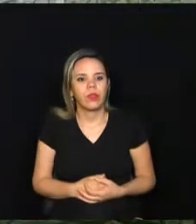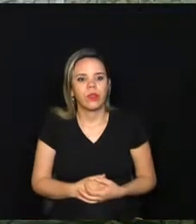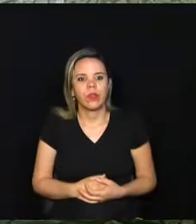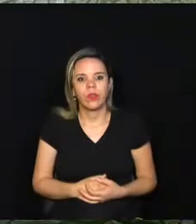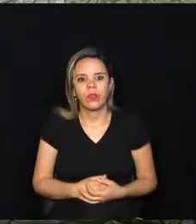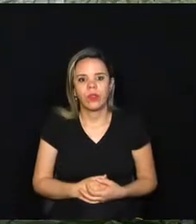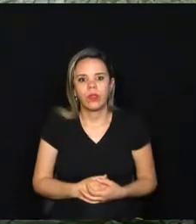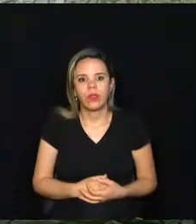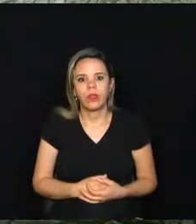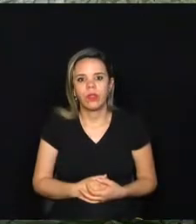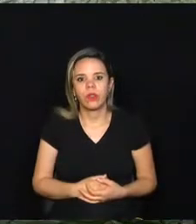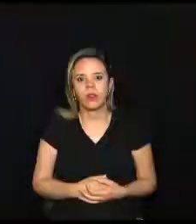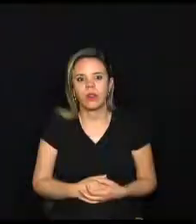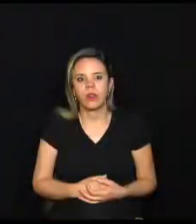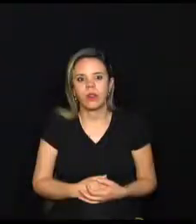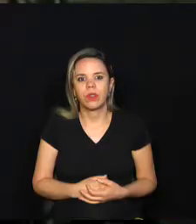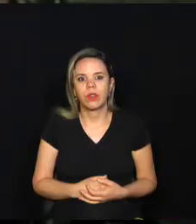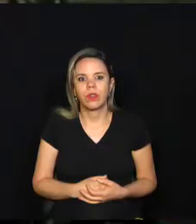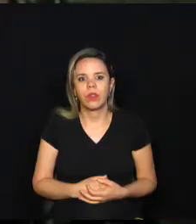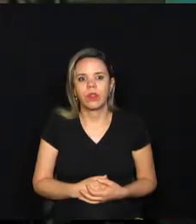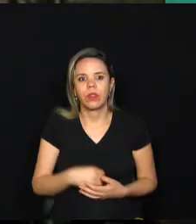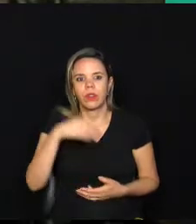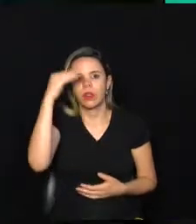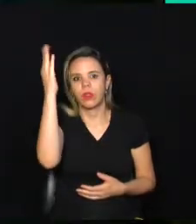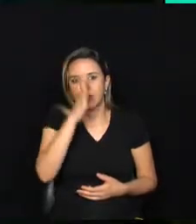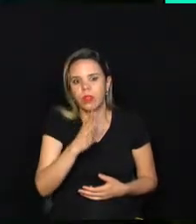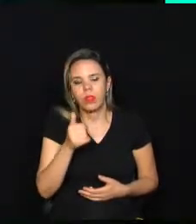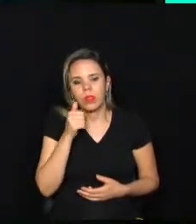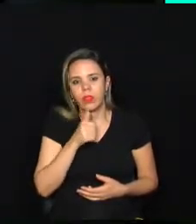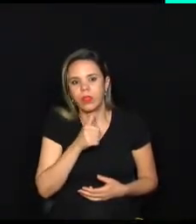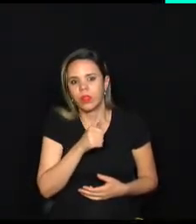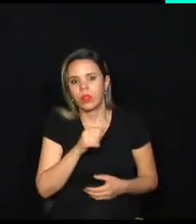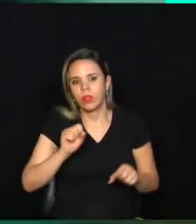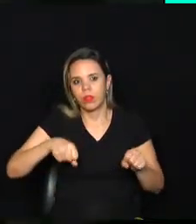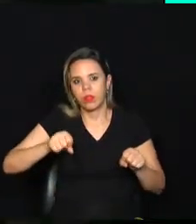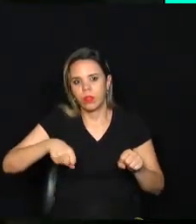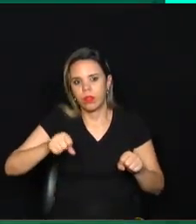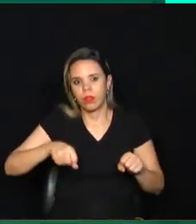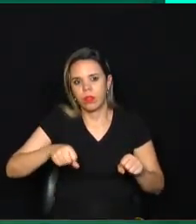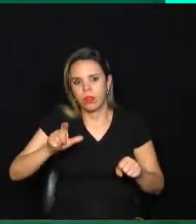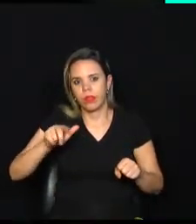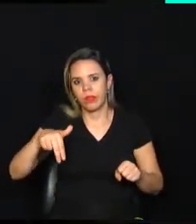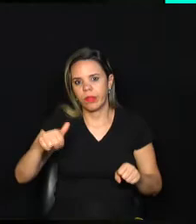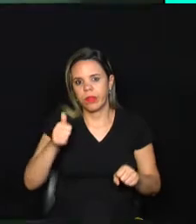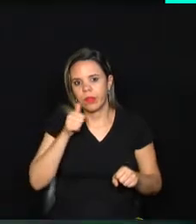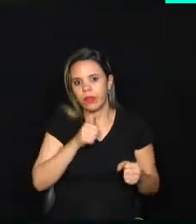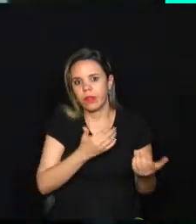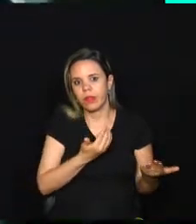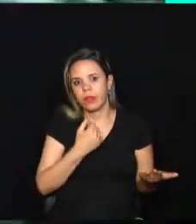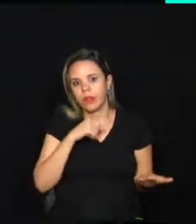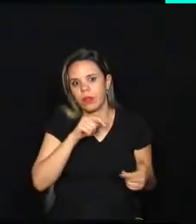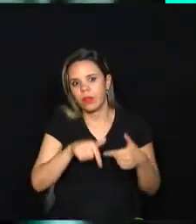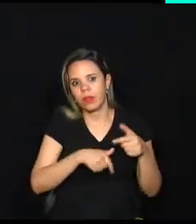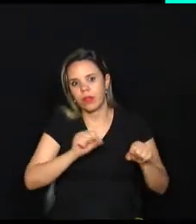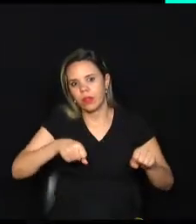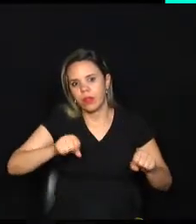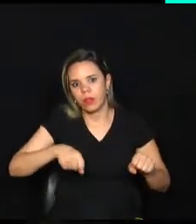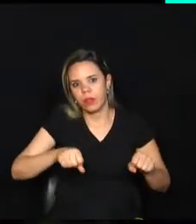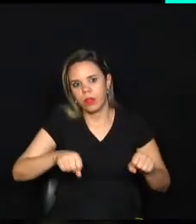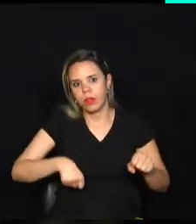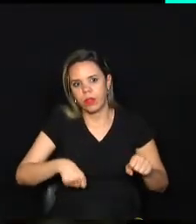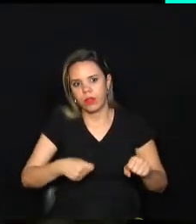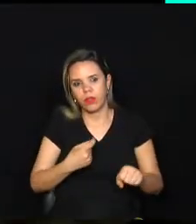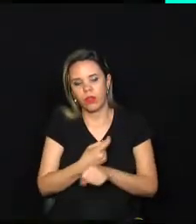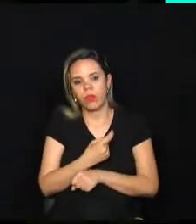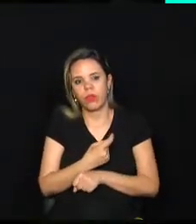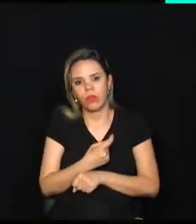A Chorona. Já no brasileiro A Garota da Moto, Joana, uma jovem mãe que trabalha como motor girl,